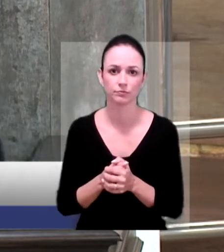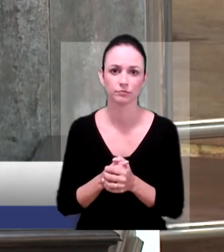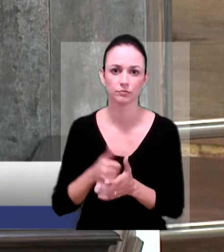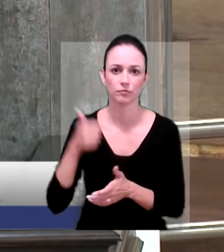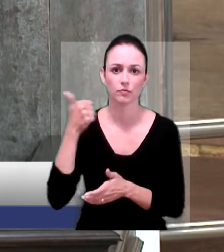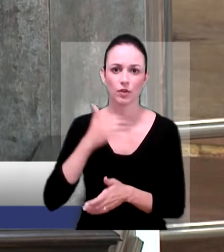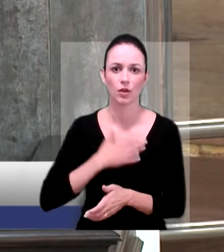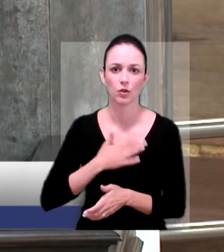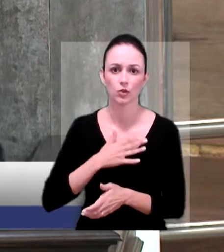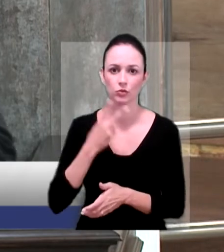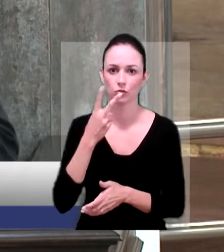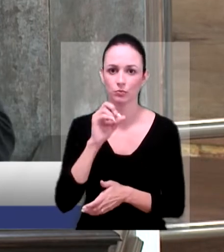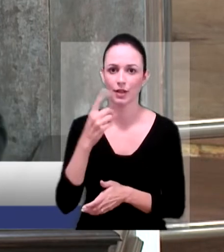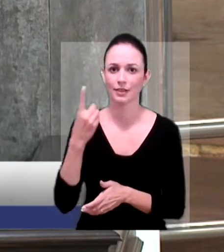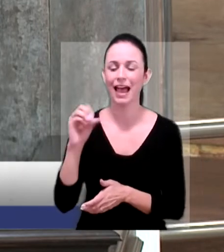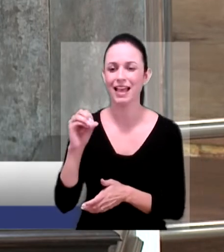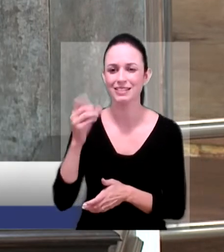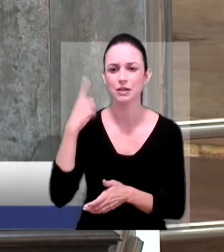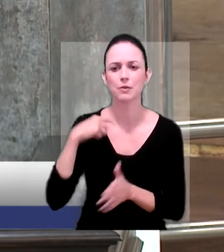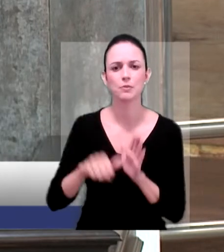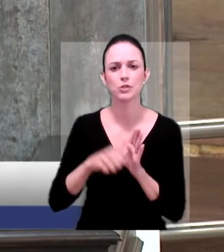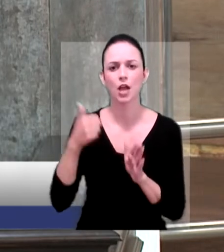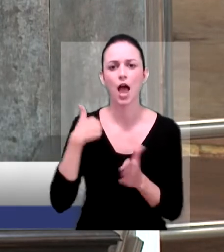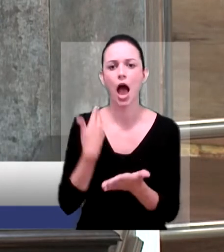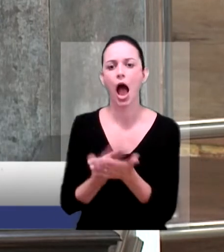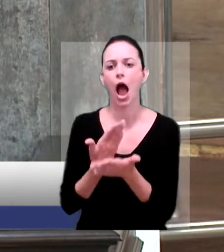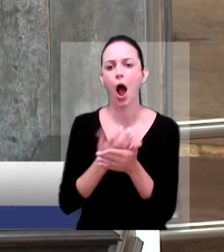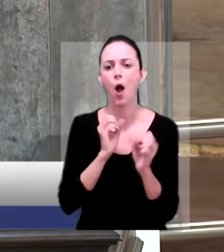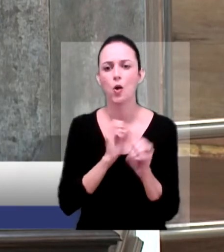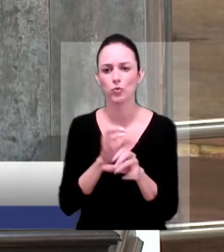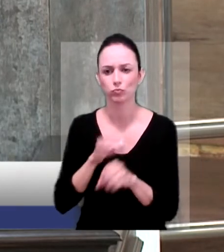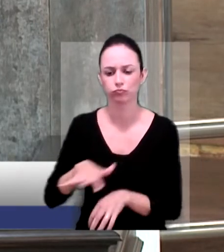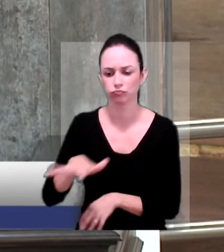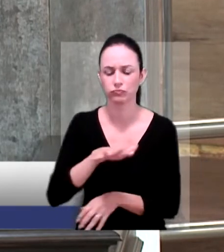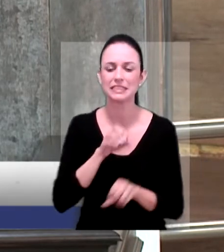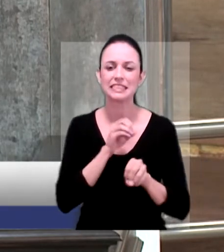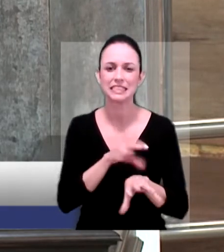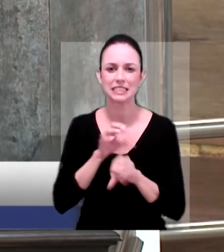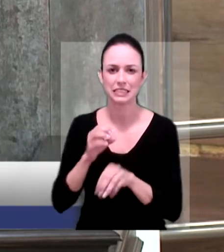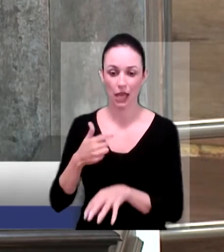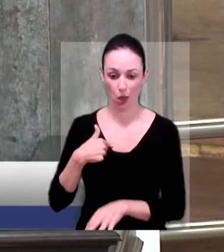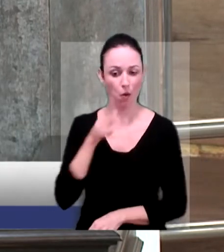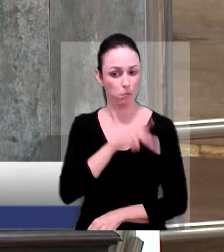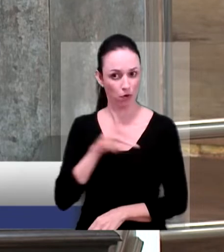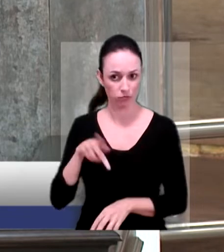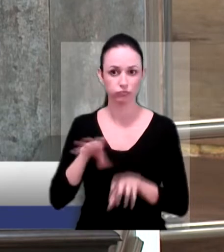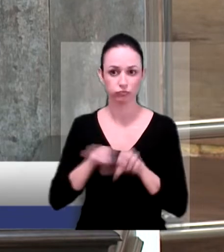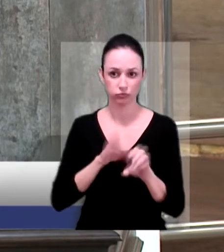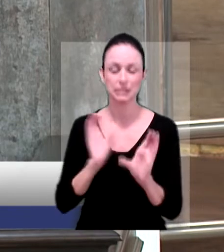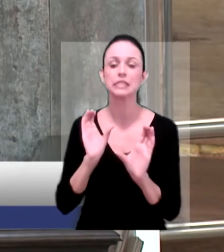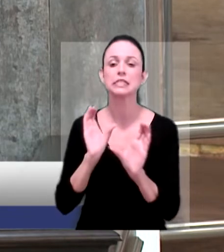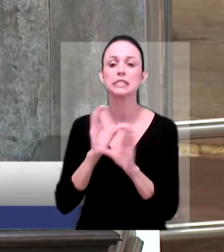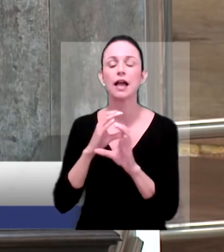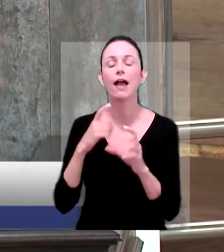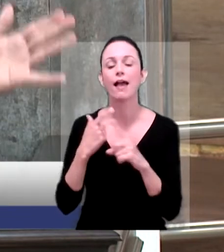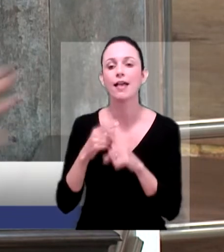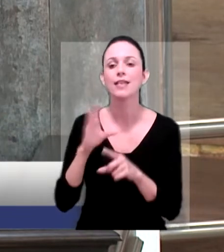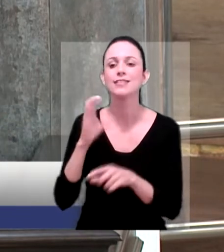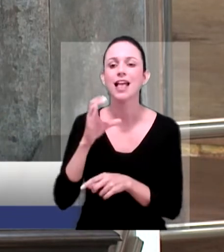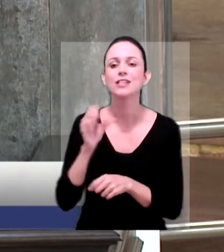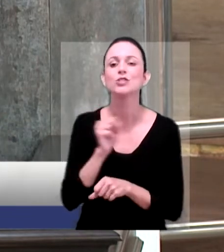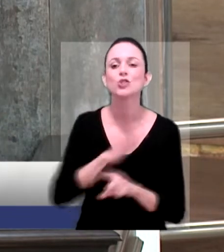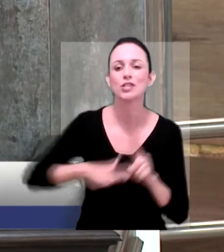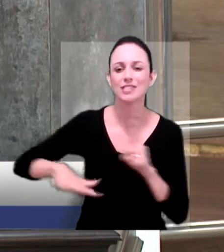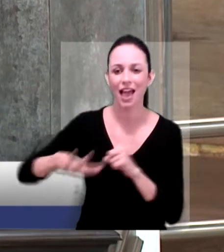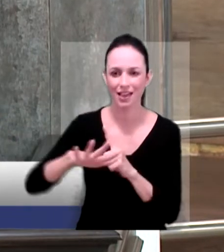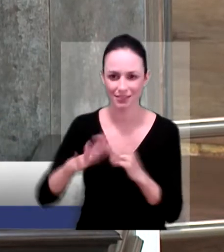dia que eu dei aula na rede oficial de ensino. Sou professor, formado em Ciências Sociais, e se me perguntassem lá, há 10 anos